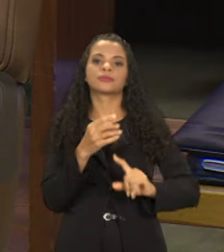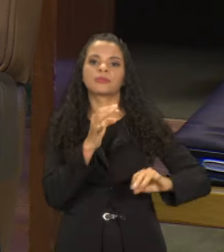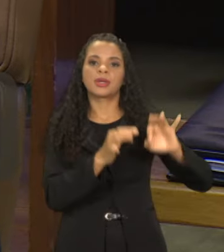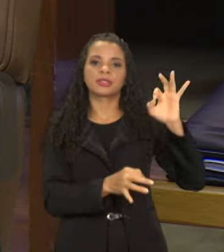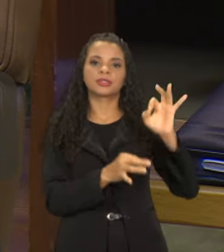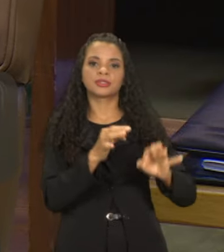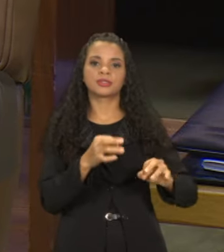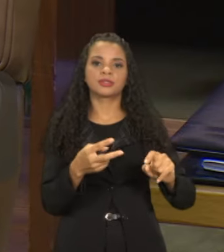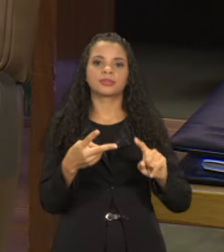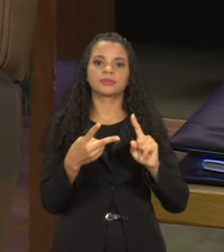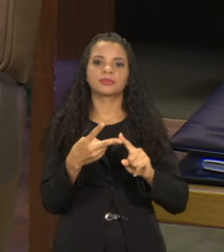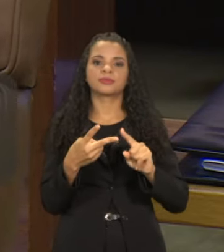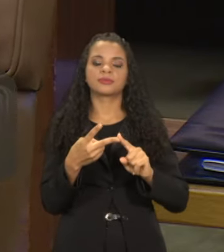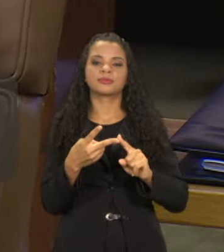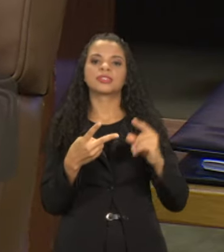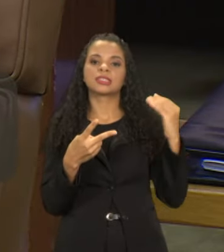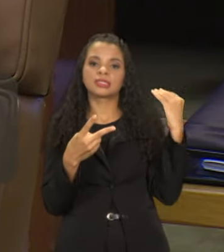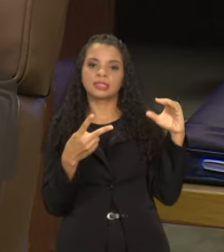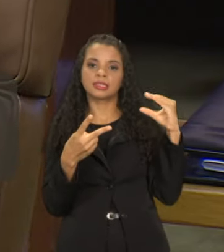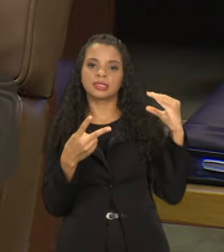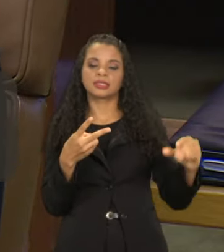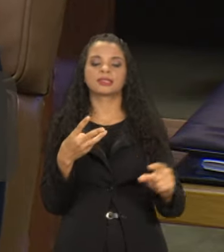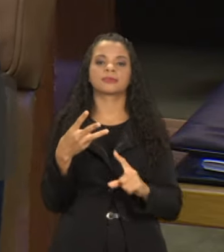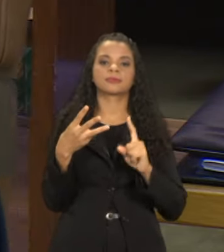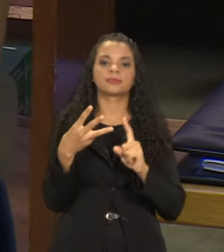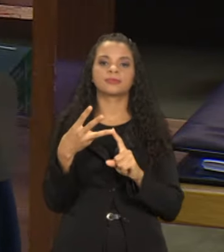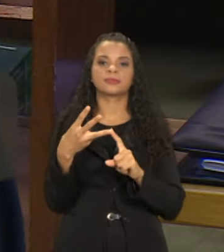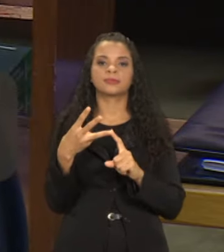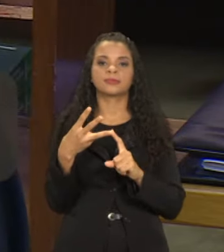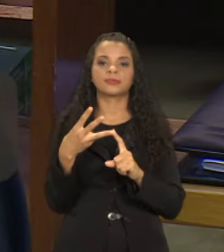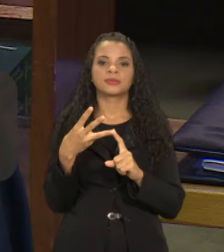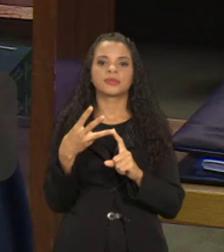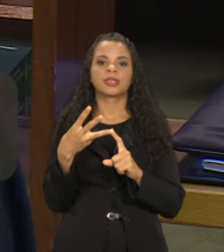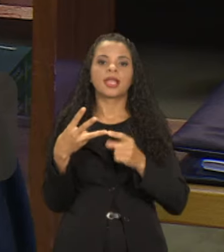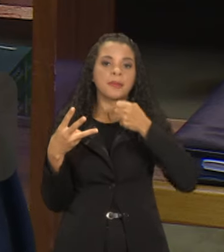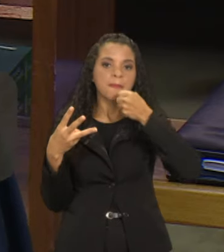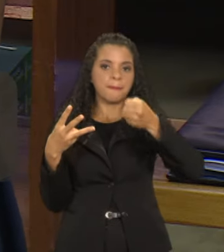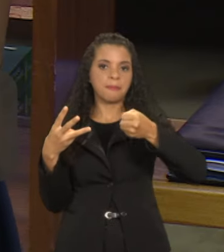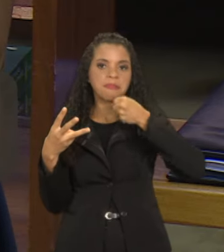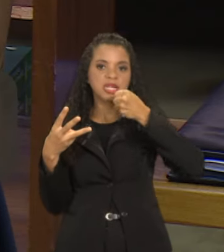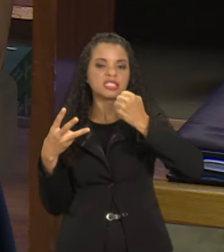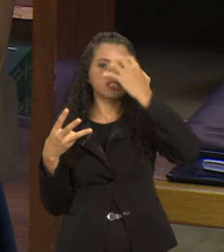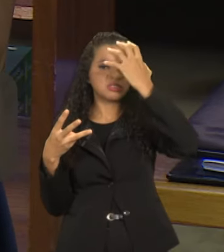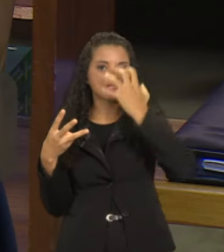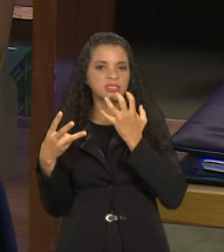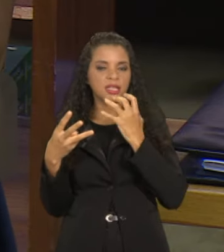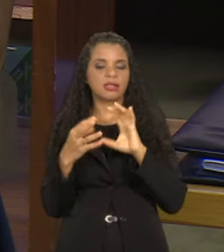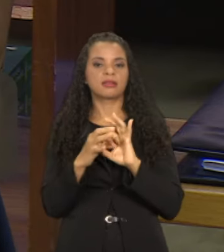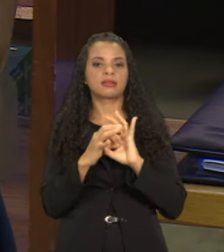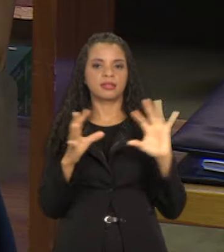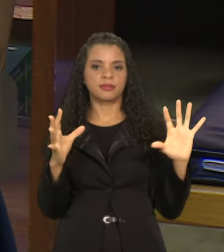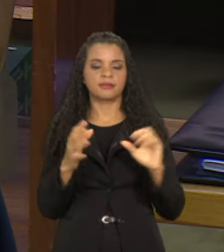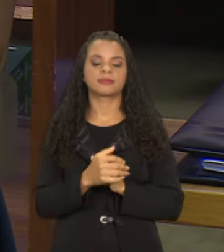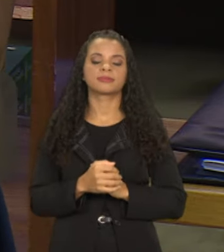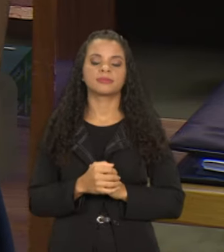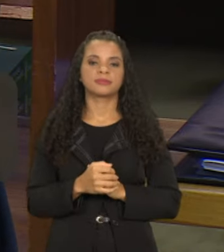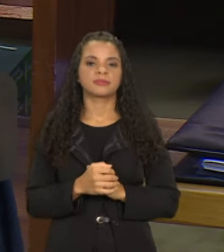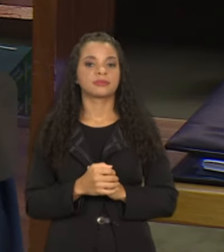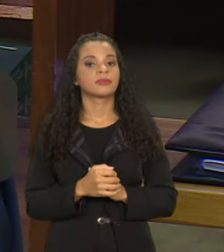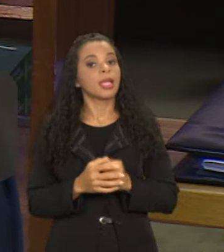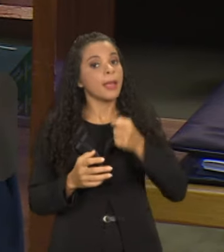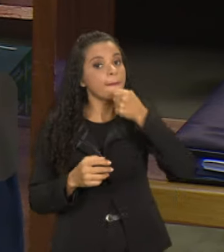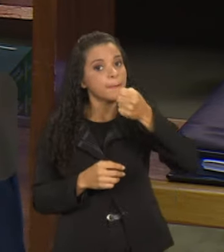a academia, a ciência e a imprensa séria e livre. Mas a imprensa séria.